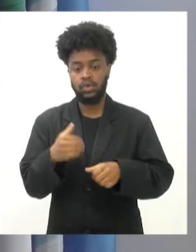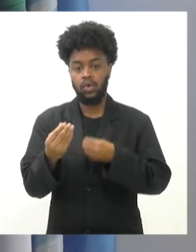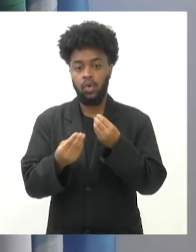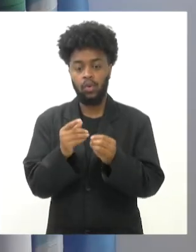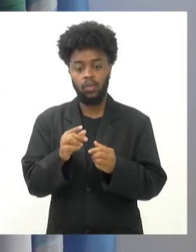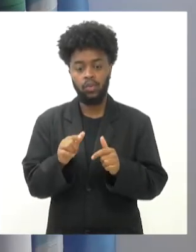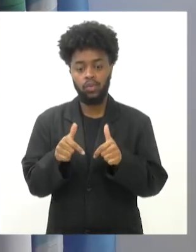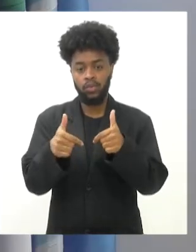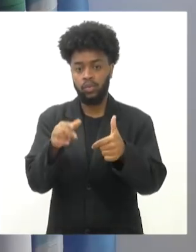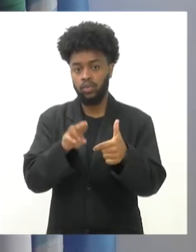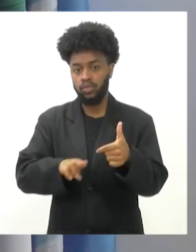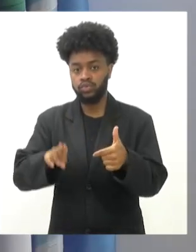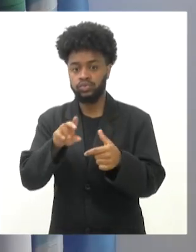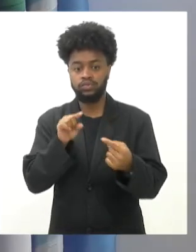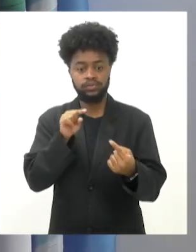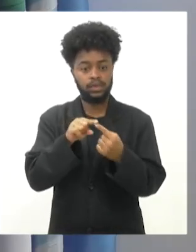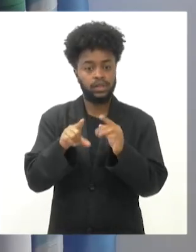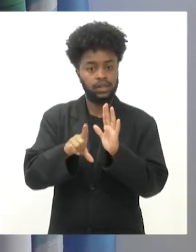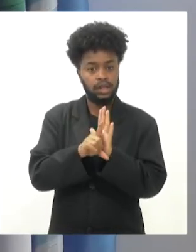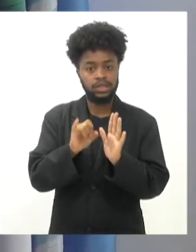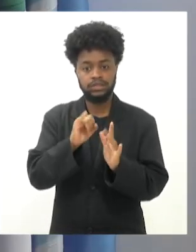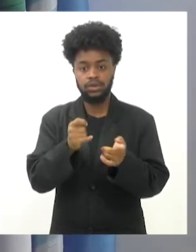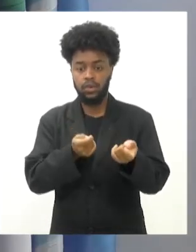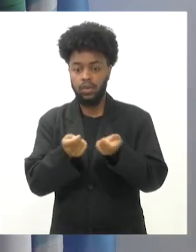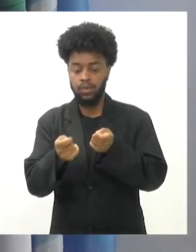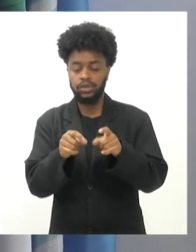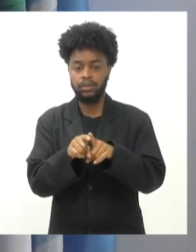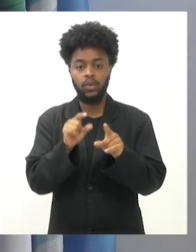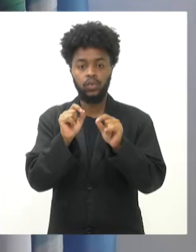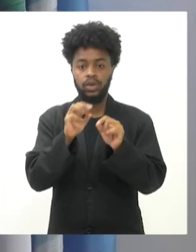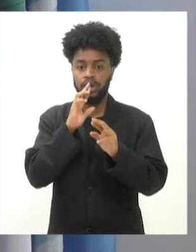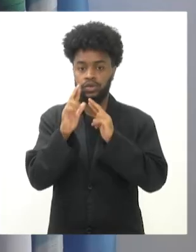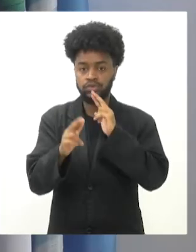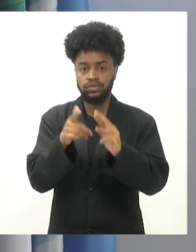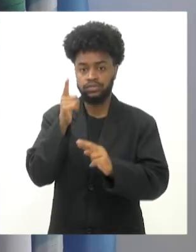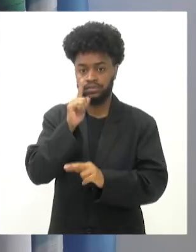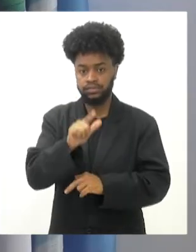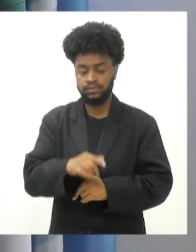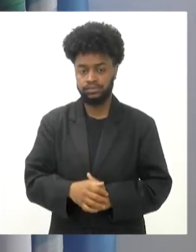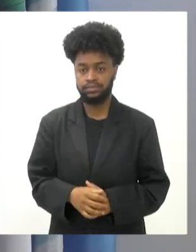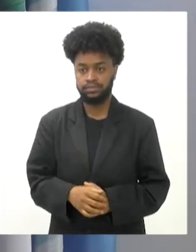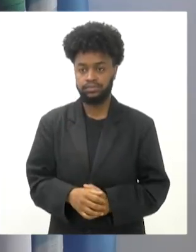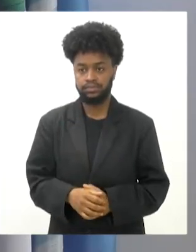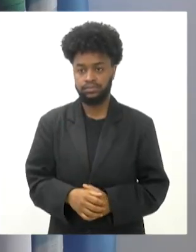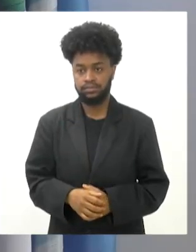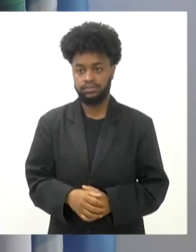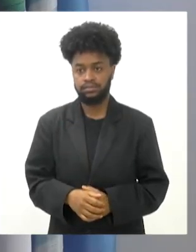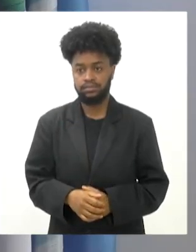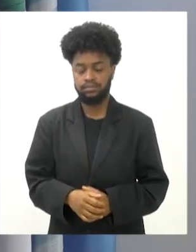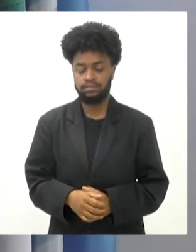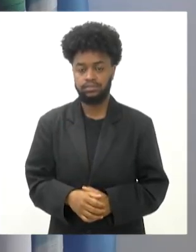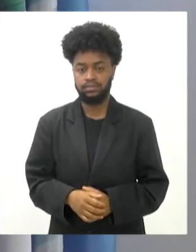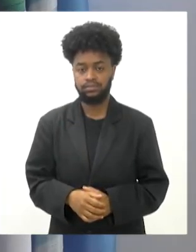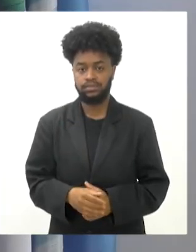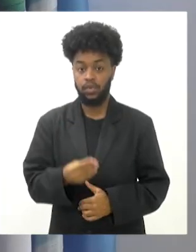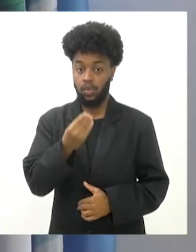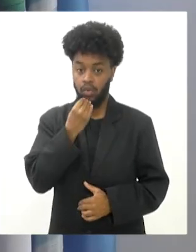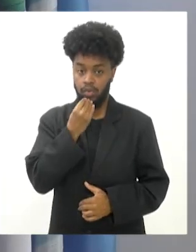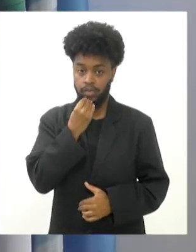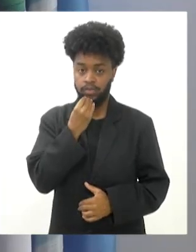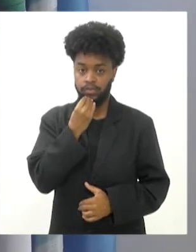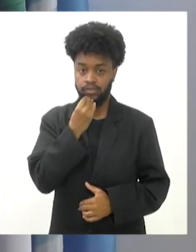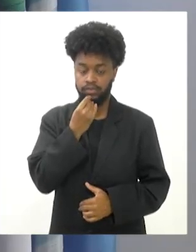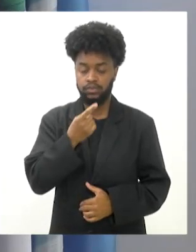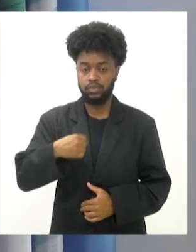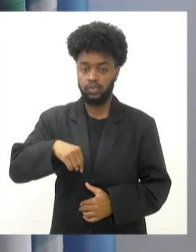execução, legalidade, eficiência, economicidade e resultados alcançados. Por óbvio, embora